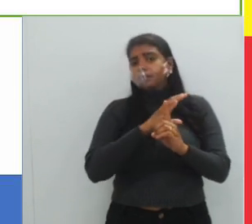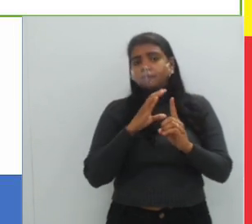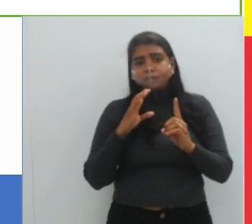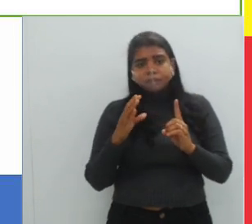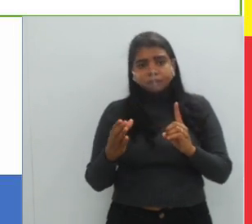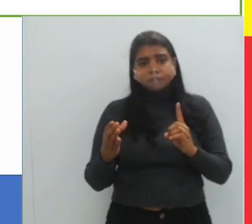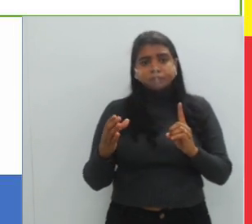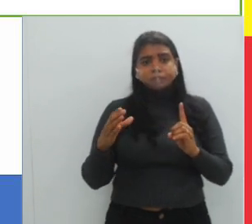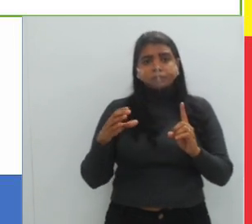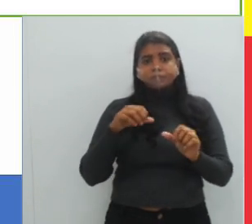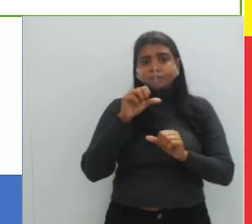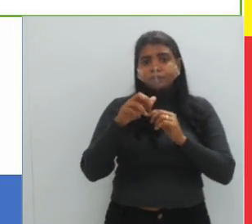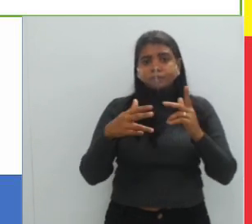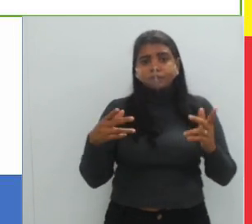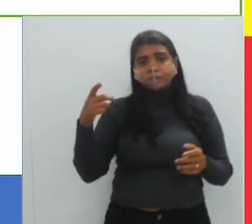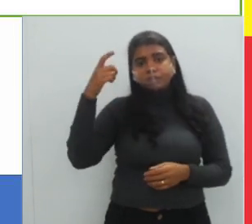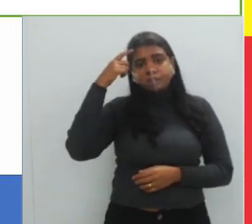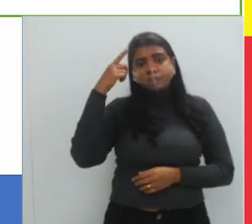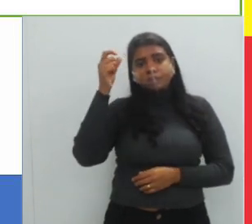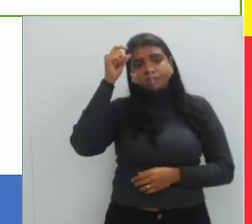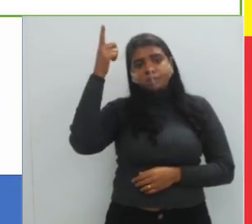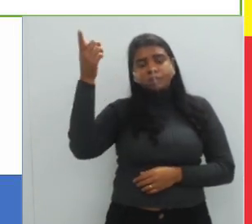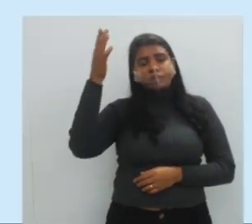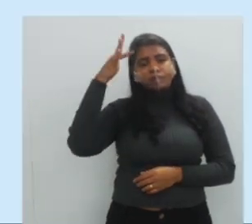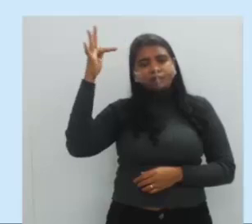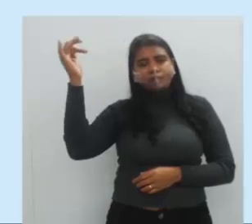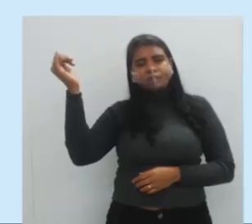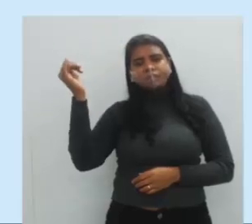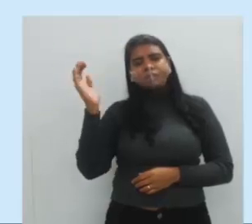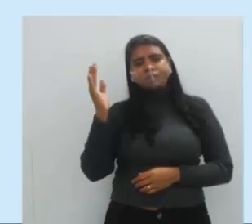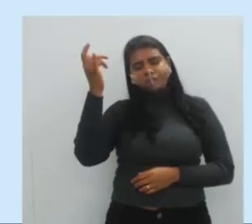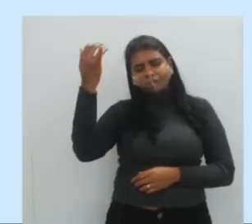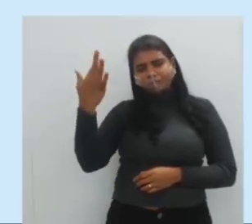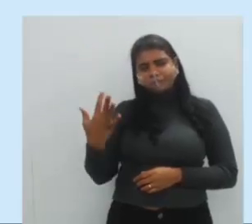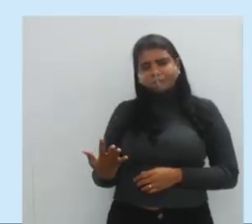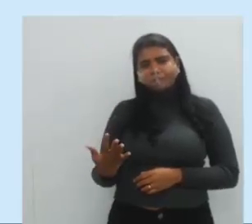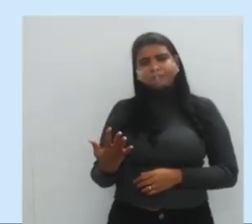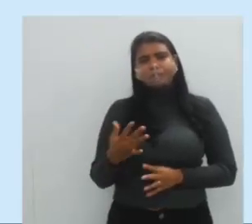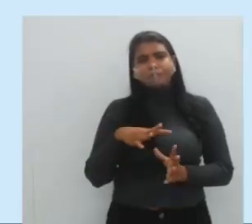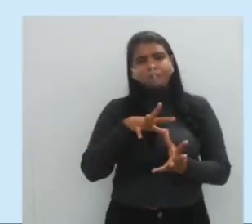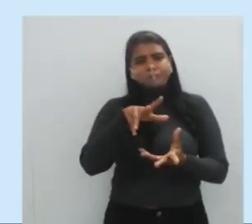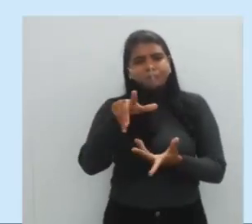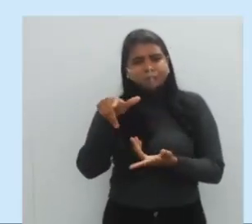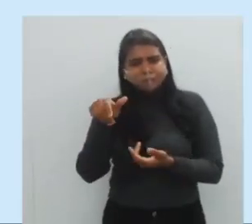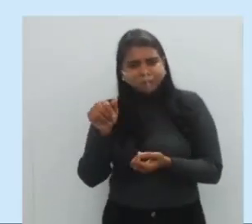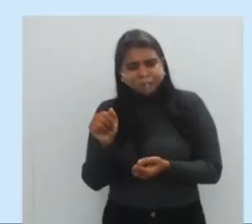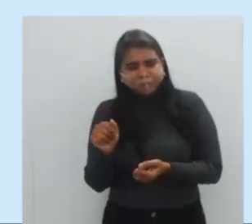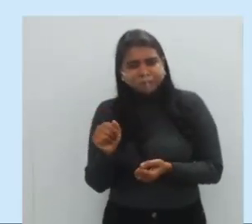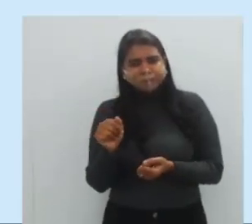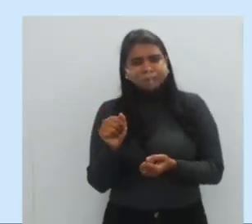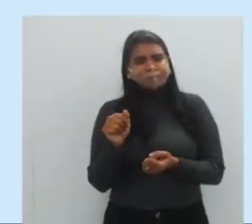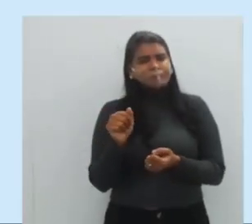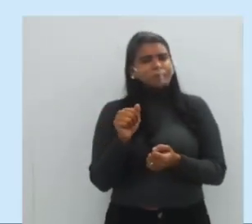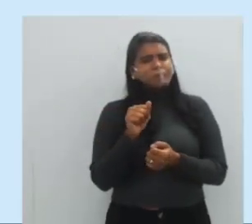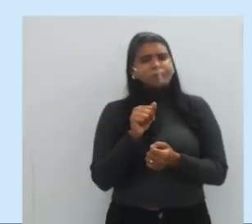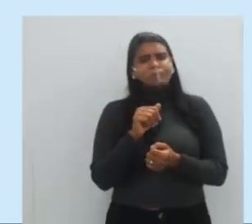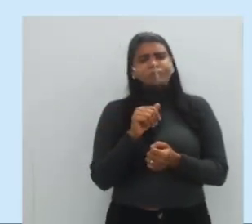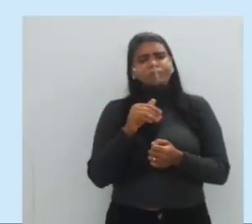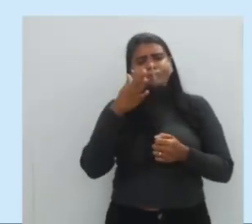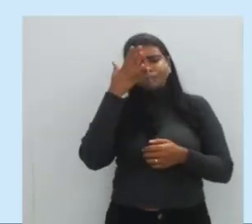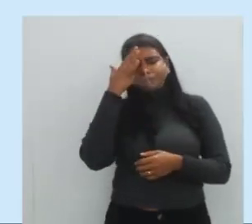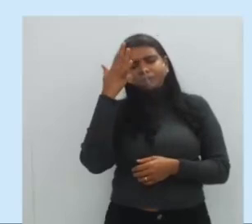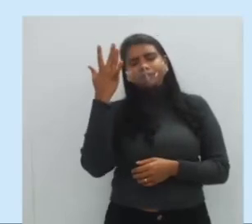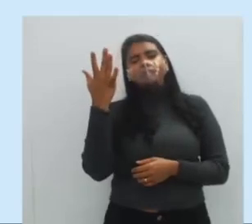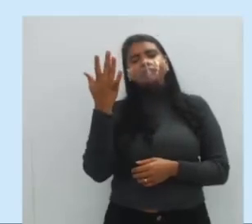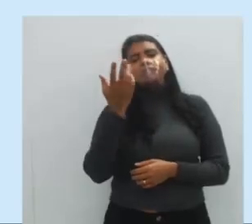mundo, essa pluralidade. Há um filósofo que diz justamente que no mundo cabem todas